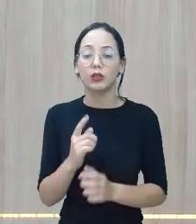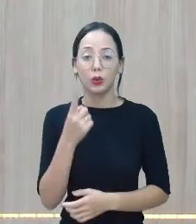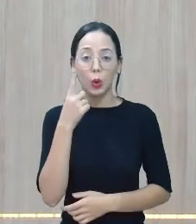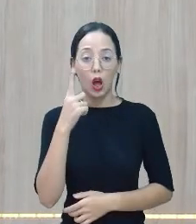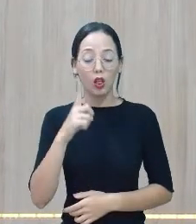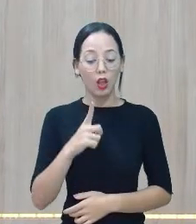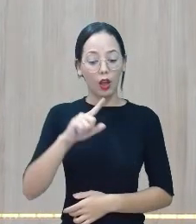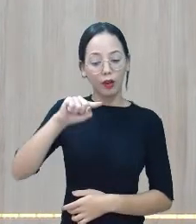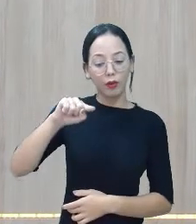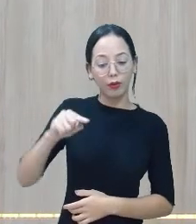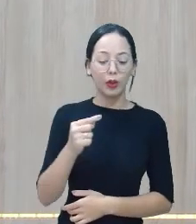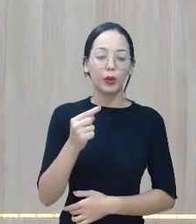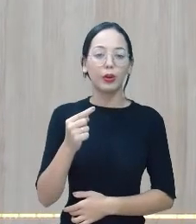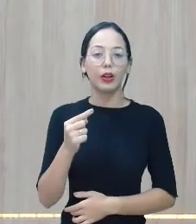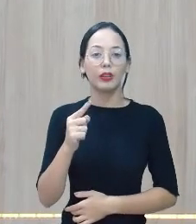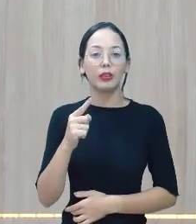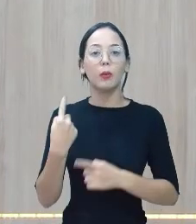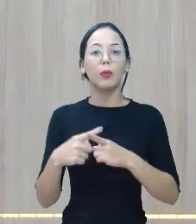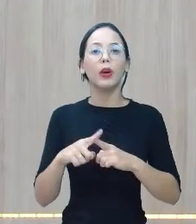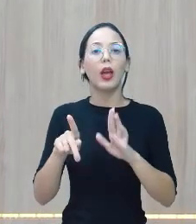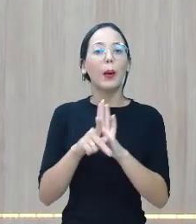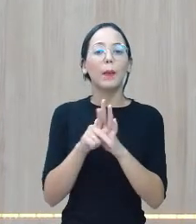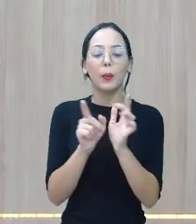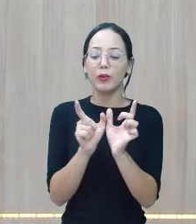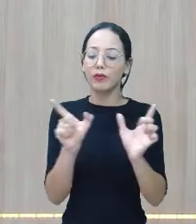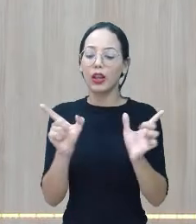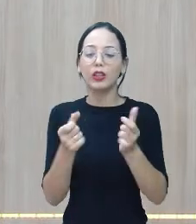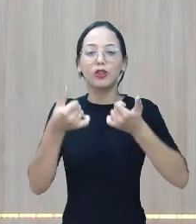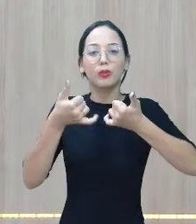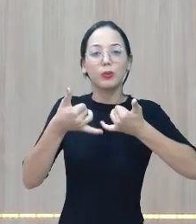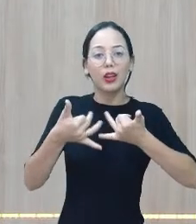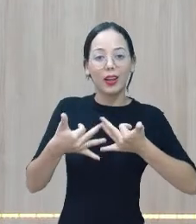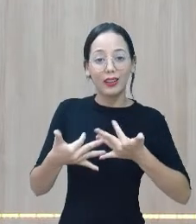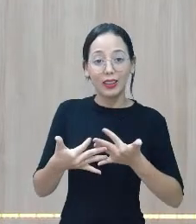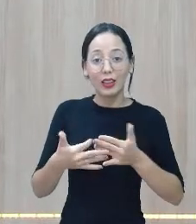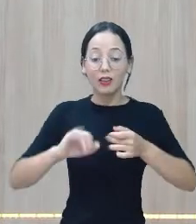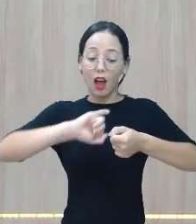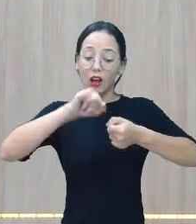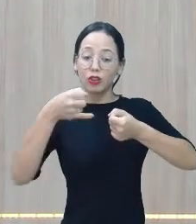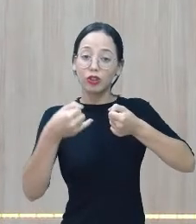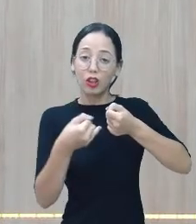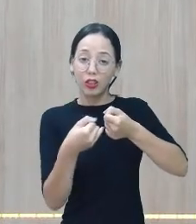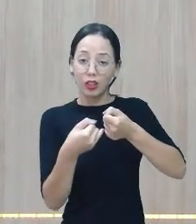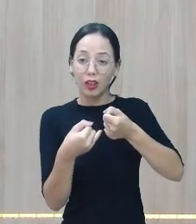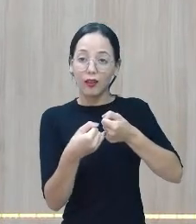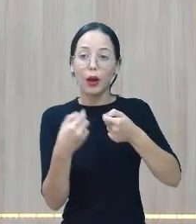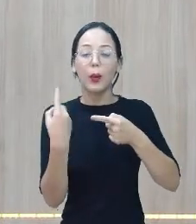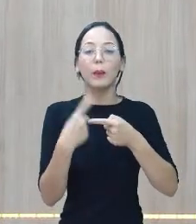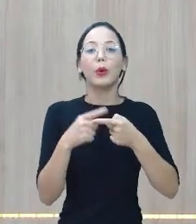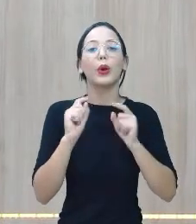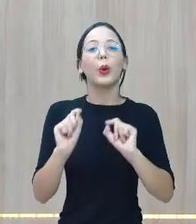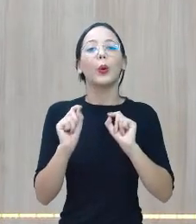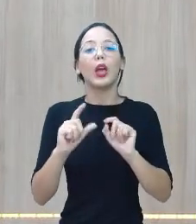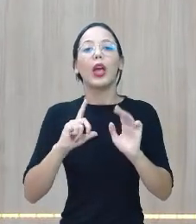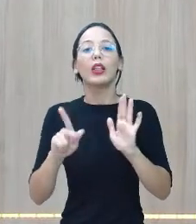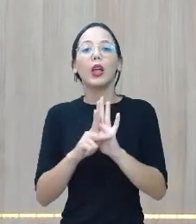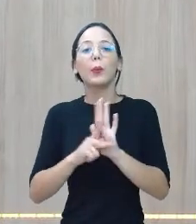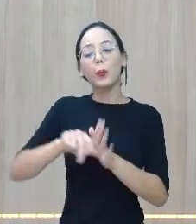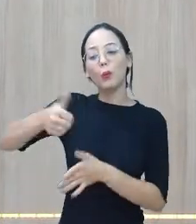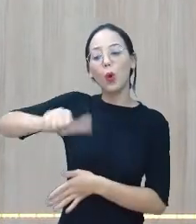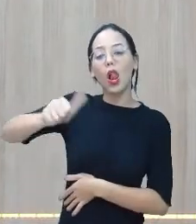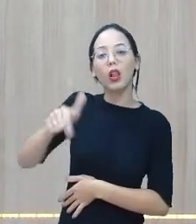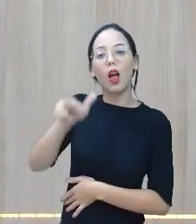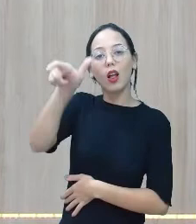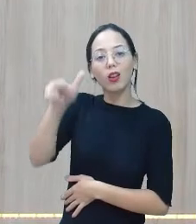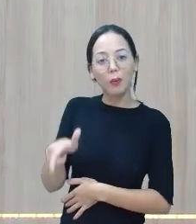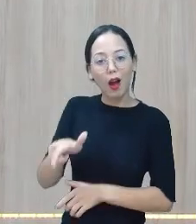a vírgula, né? É uma oração explicativa, não é? Adjetiva, porque está aqui dando qualidade